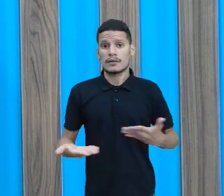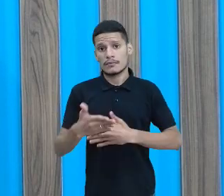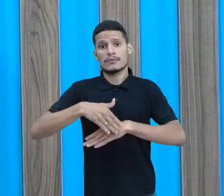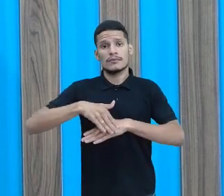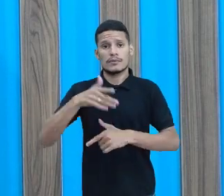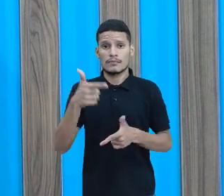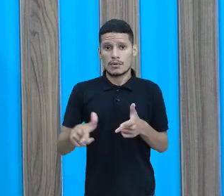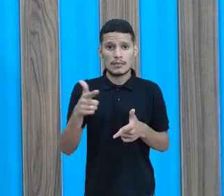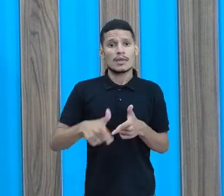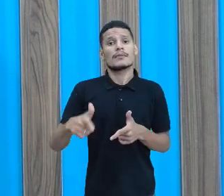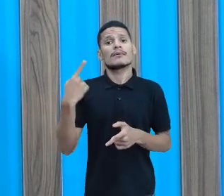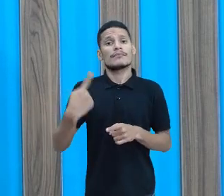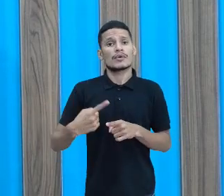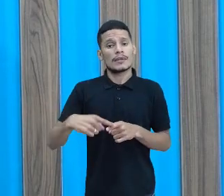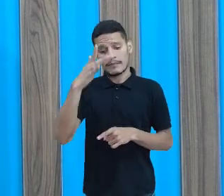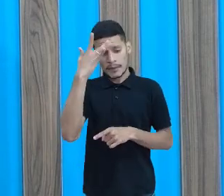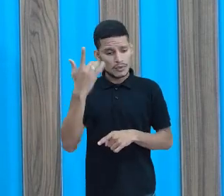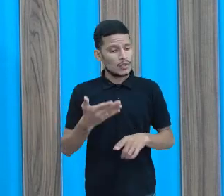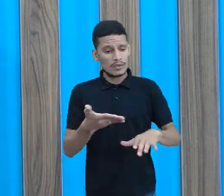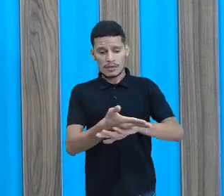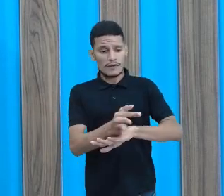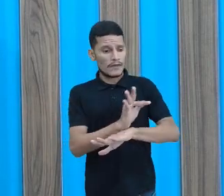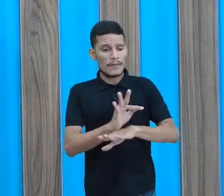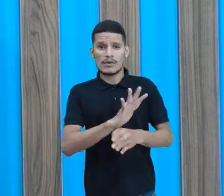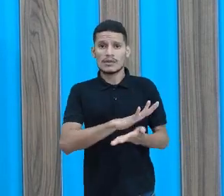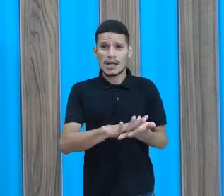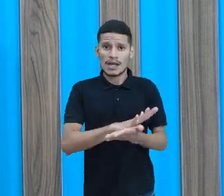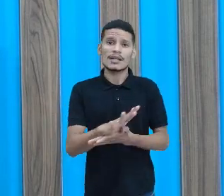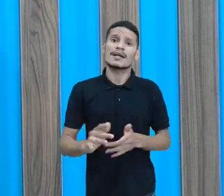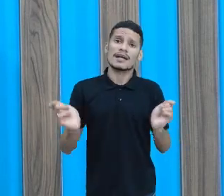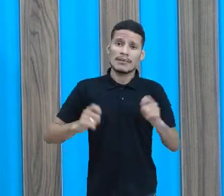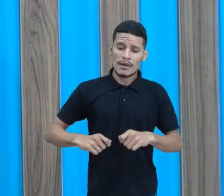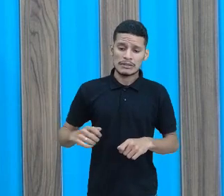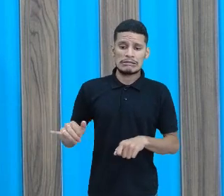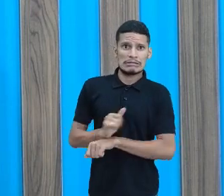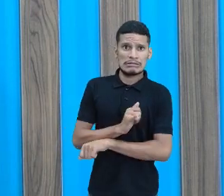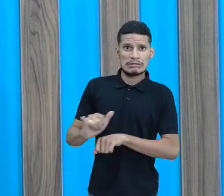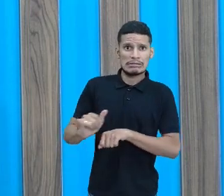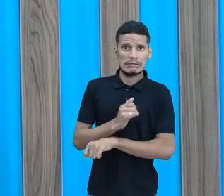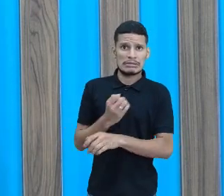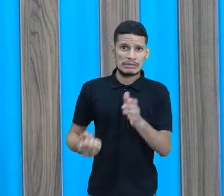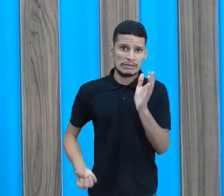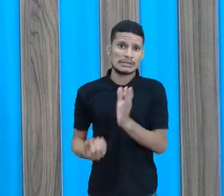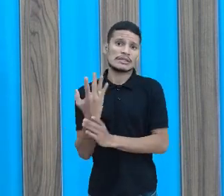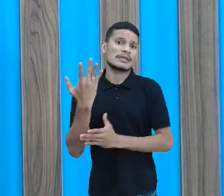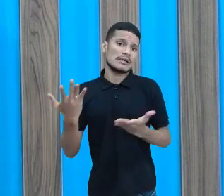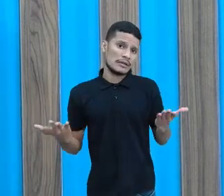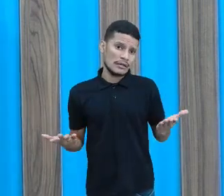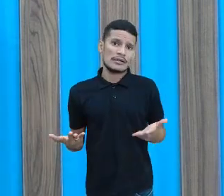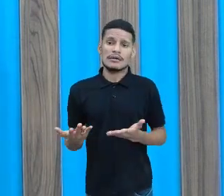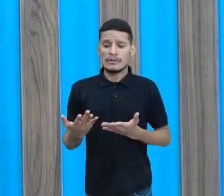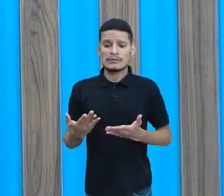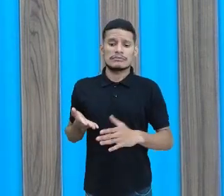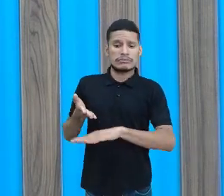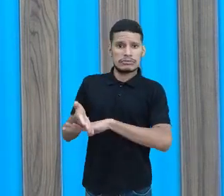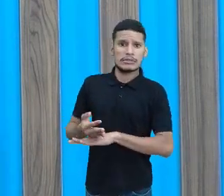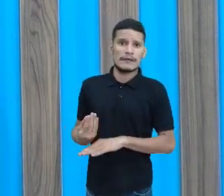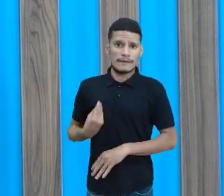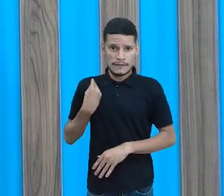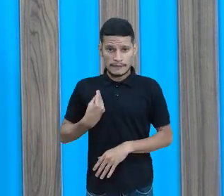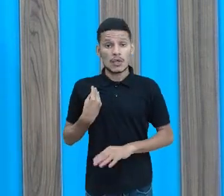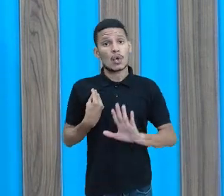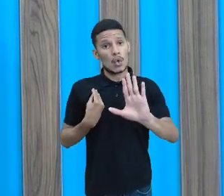ser obrigado a se virar para sobreviver. Tá certo? Então, é isso. Eu vou chamar aqui para